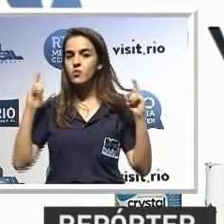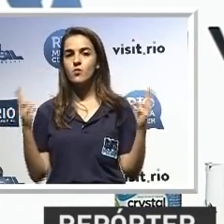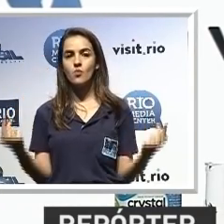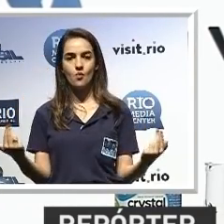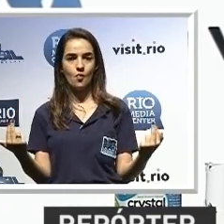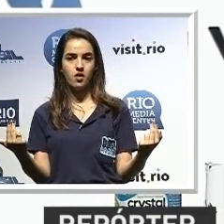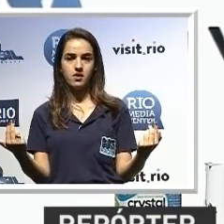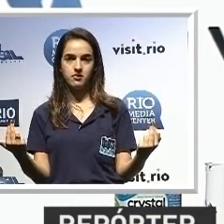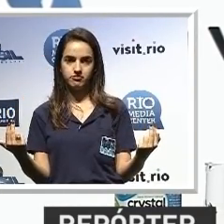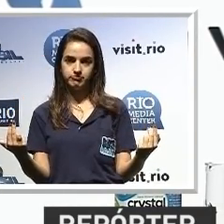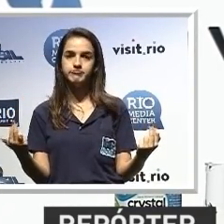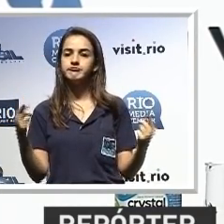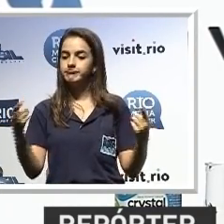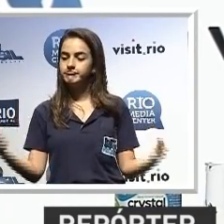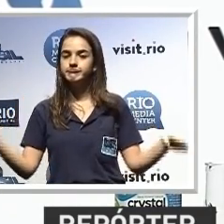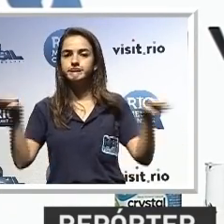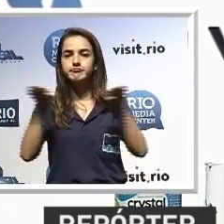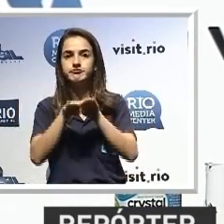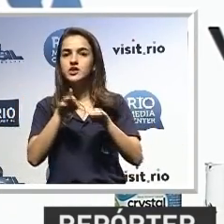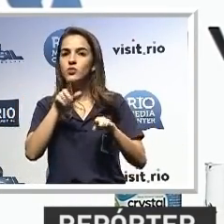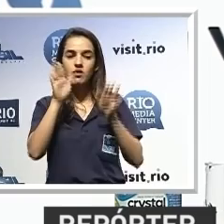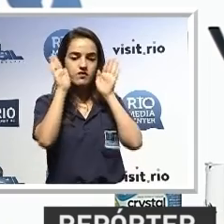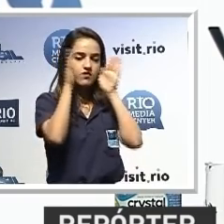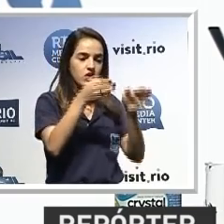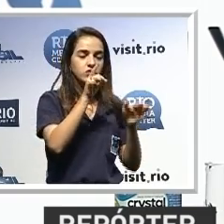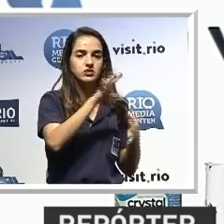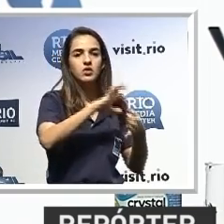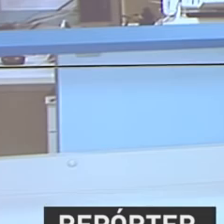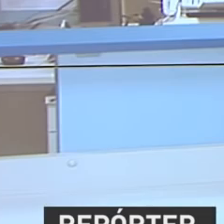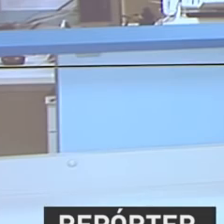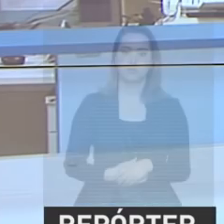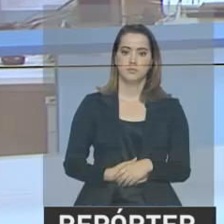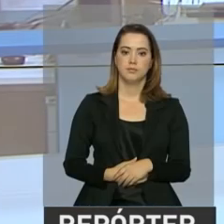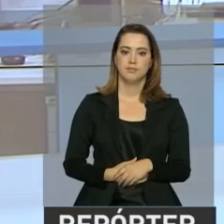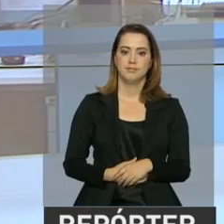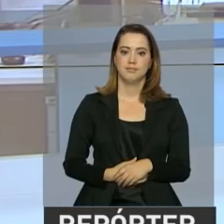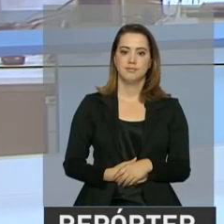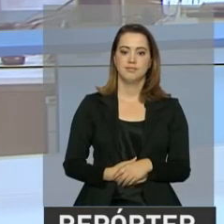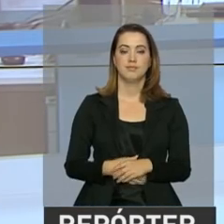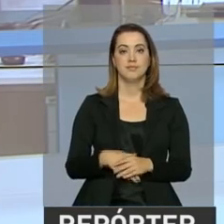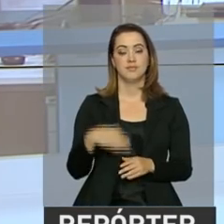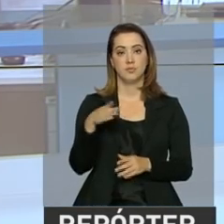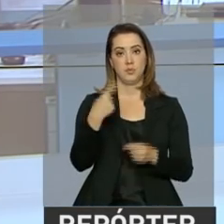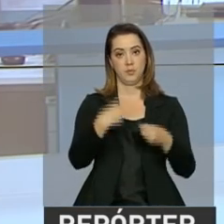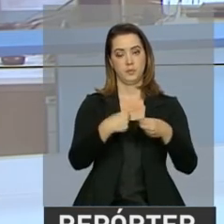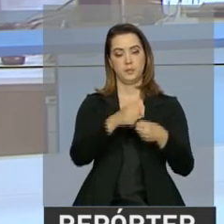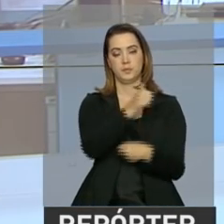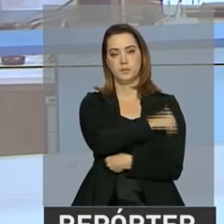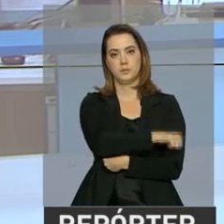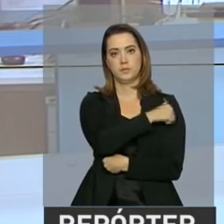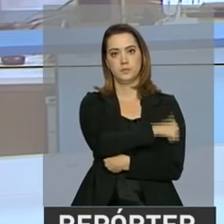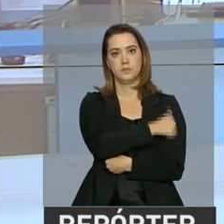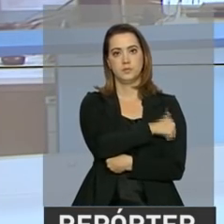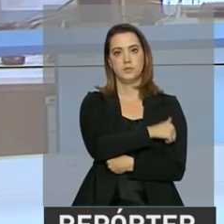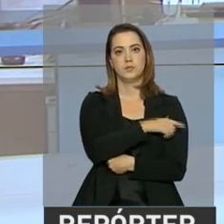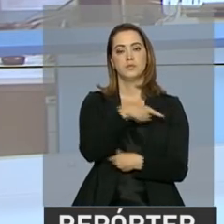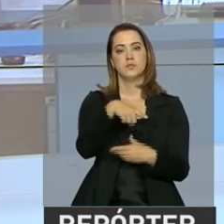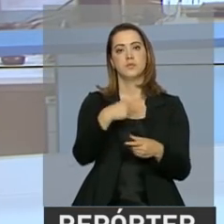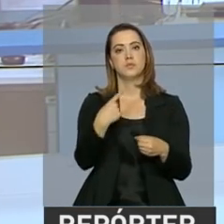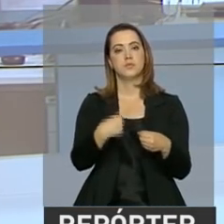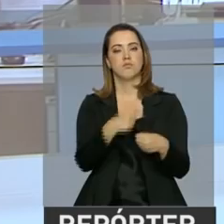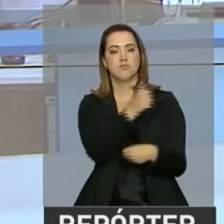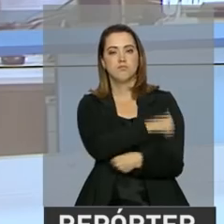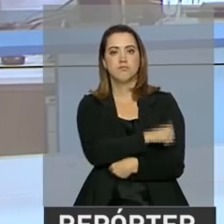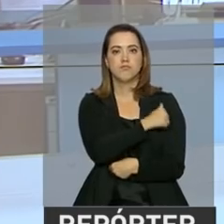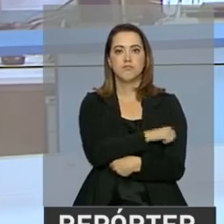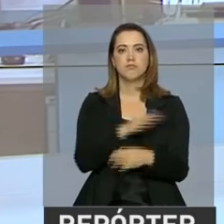que exclusivamente ao sucesso dos Jogos Olímpicos. A cidade do Rio de Janeiro, que ficará para cariocas